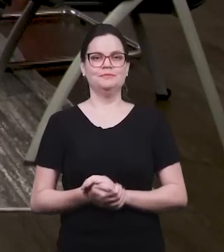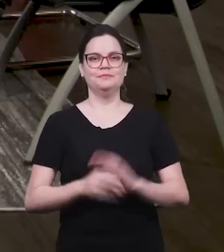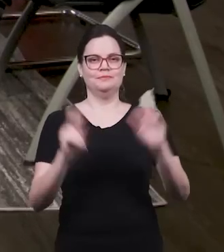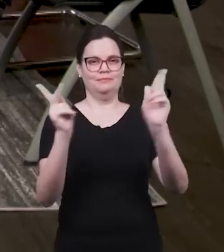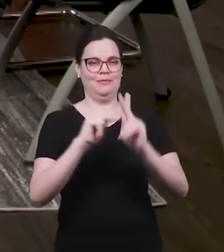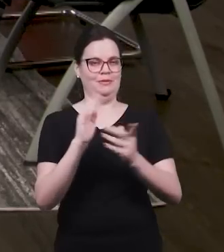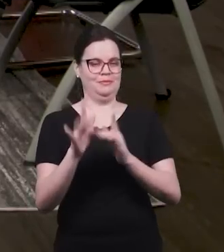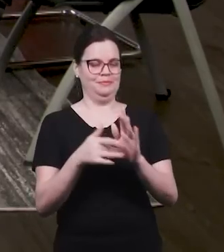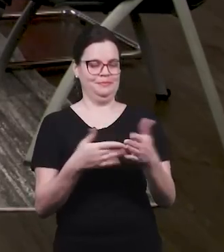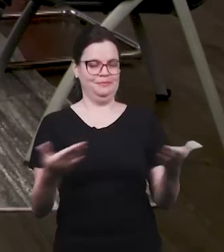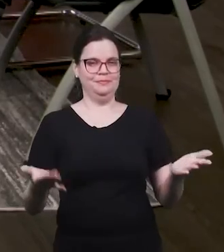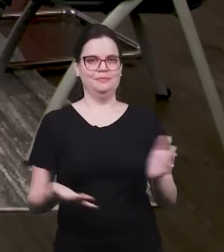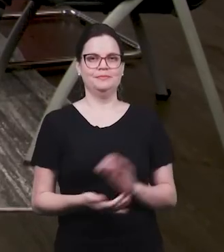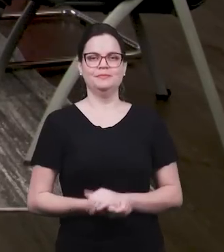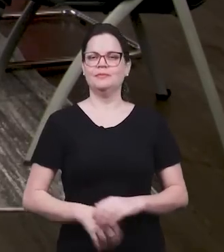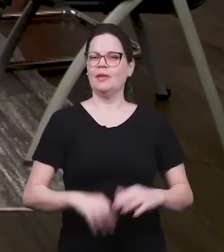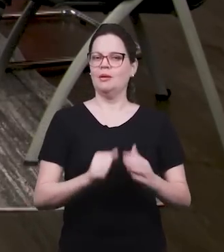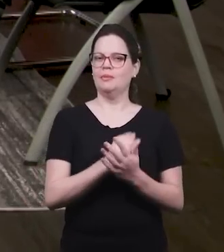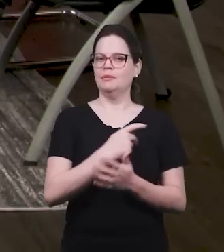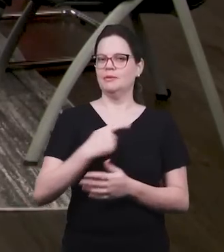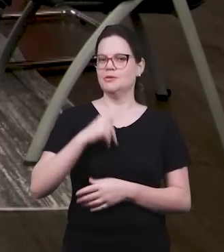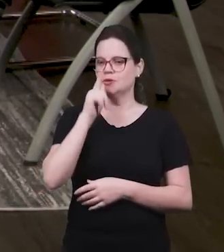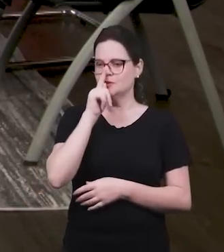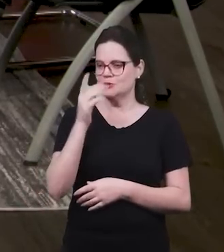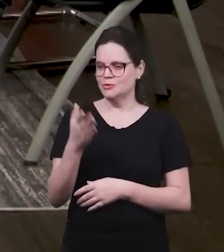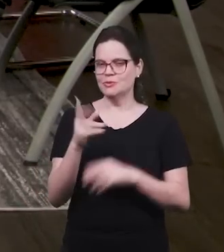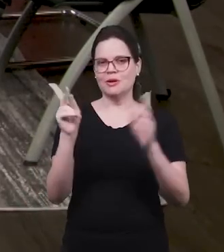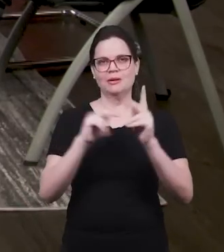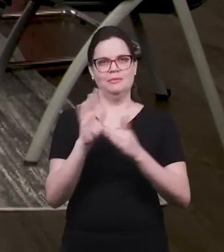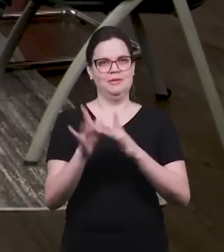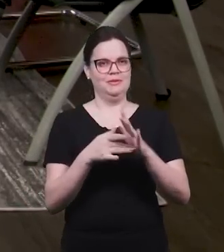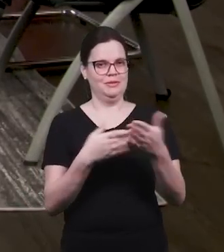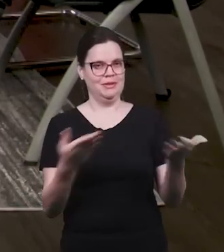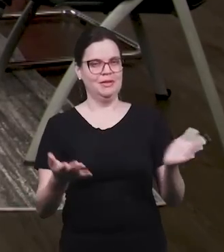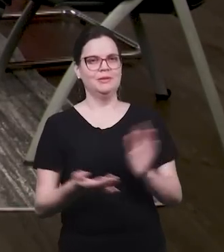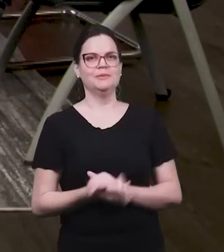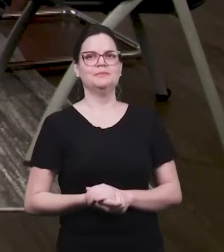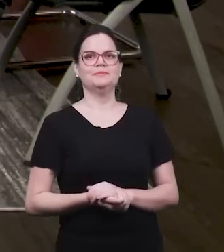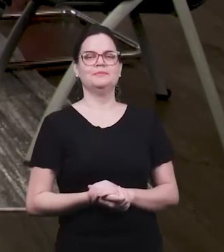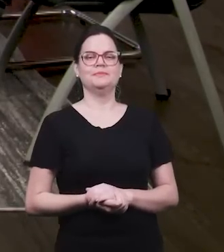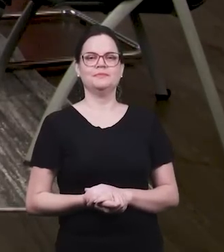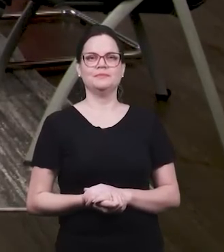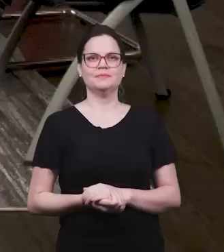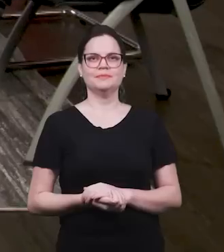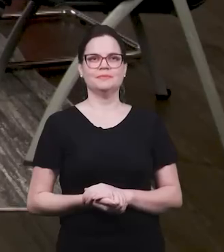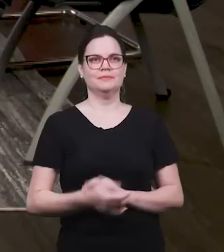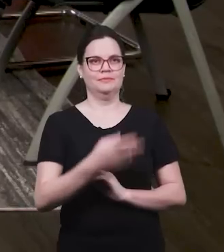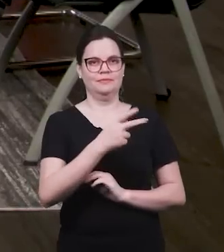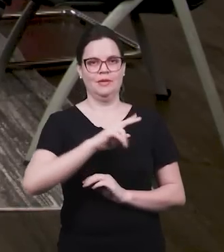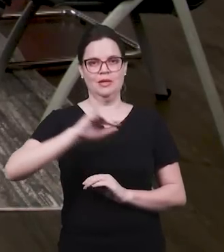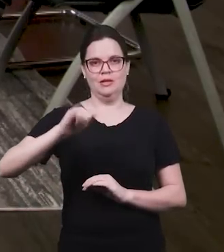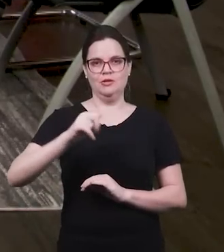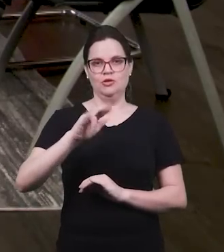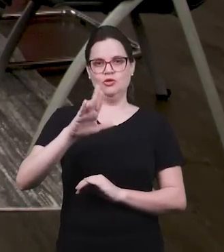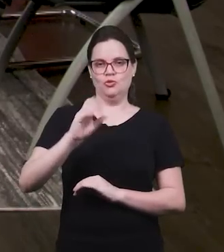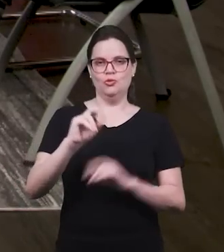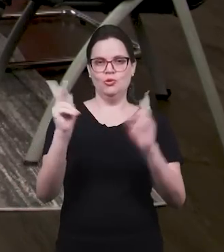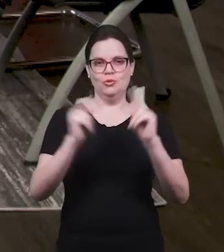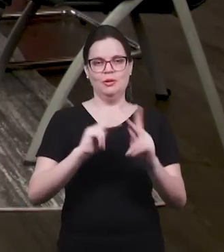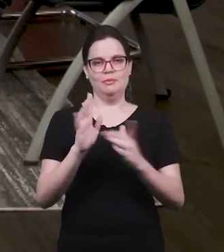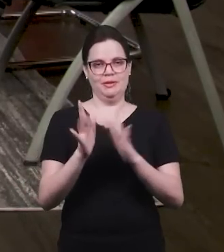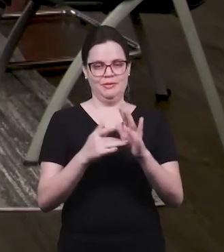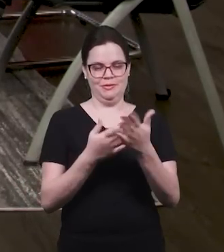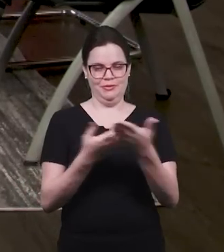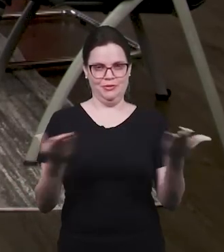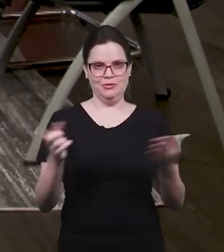Senhor. Também, pastor Gilson Souza, paz do Senhor. A paz do Senhor, pastor Josias, a paz do Senhor a todos. Amém. Pastor Júlio Filgueiras. Paz do Senhor aos pastores e